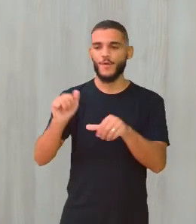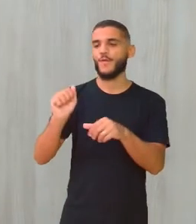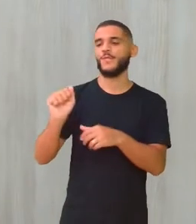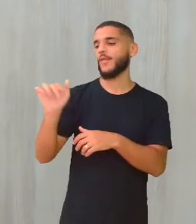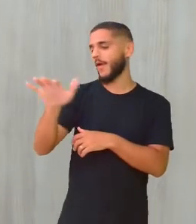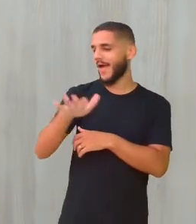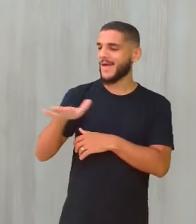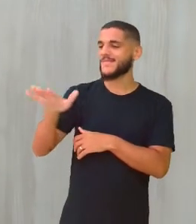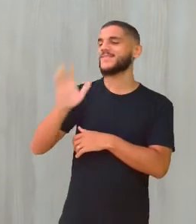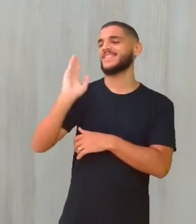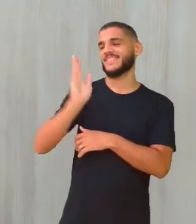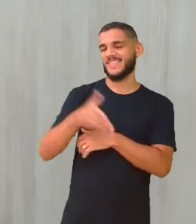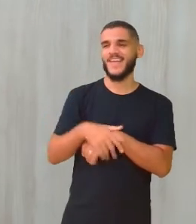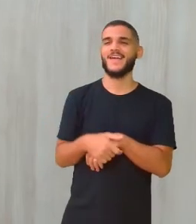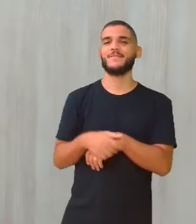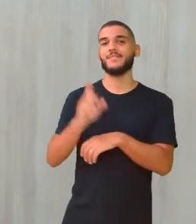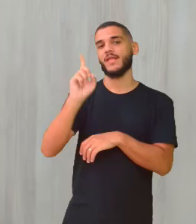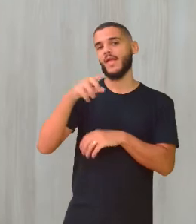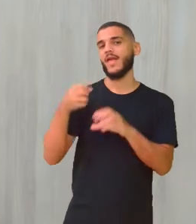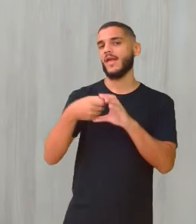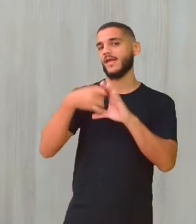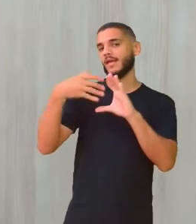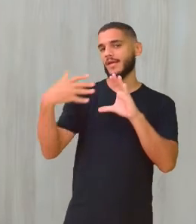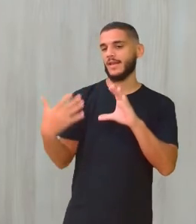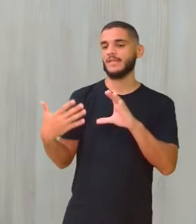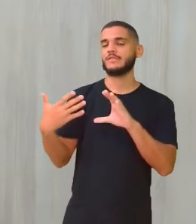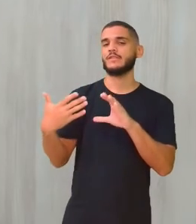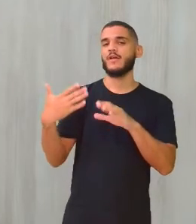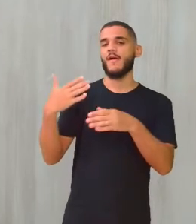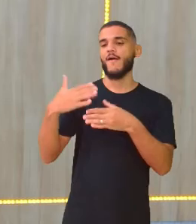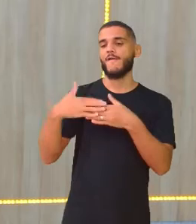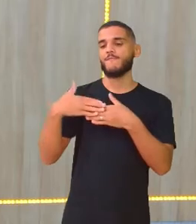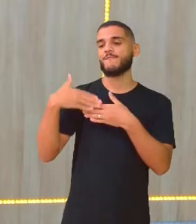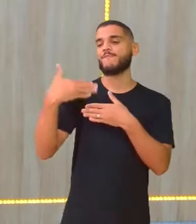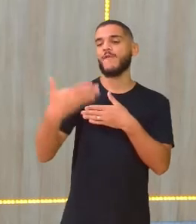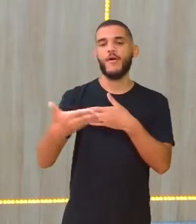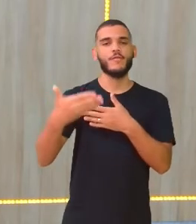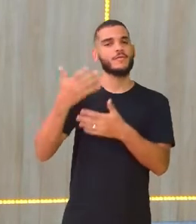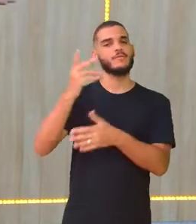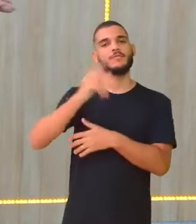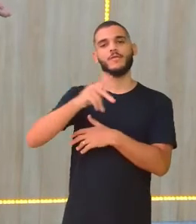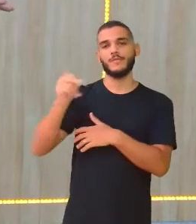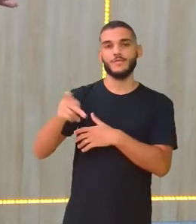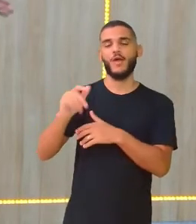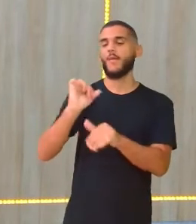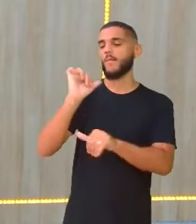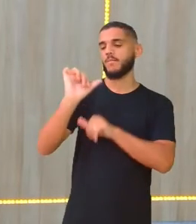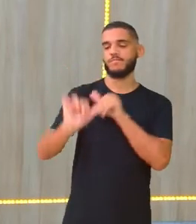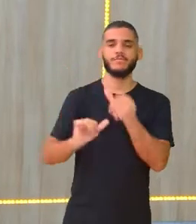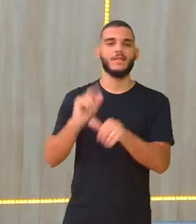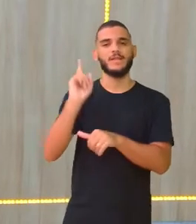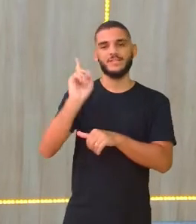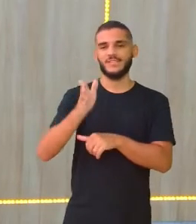paisagem. Uma característica externa do professor já foi aí alterada.